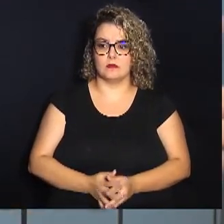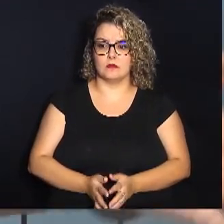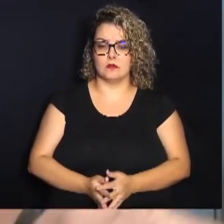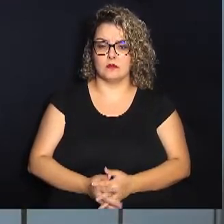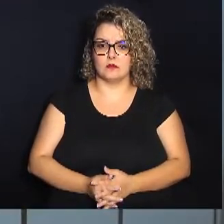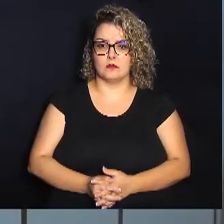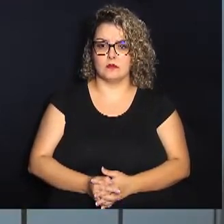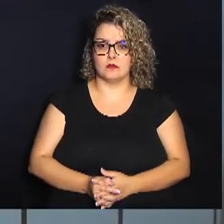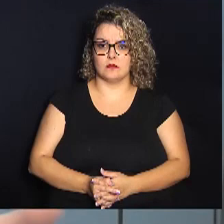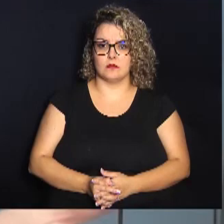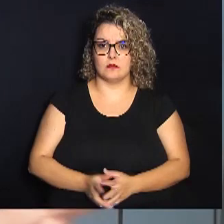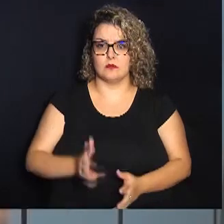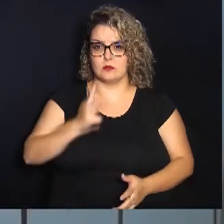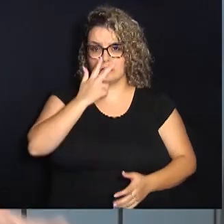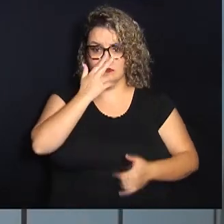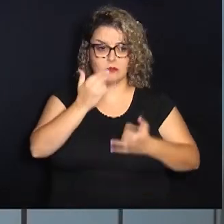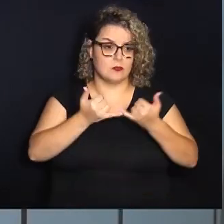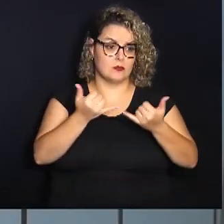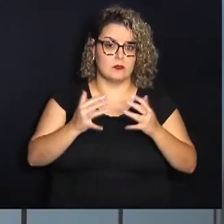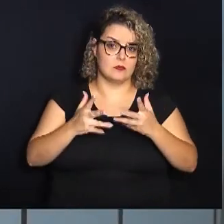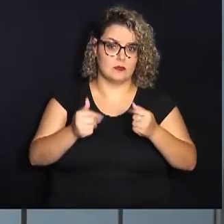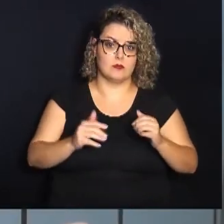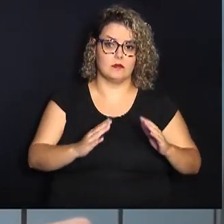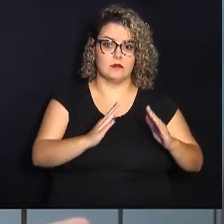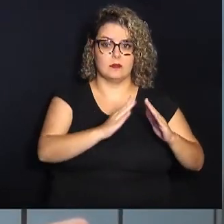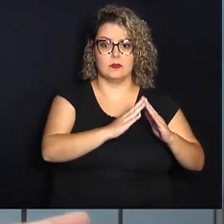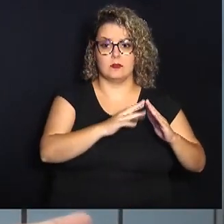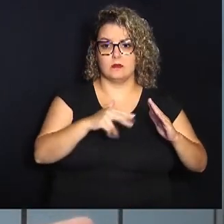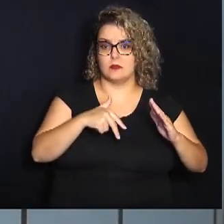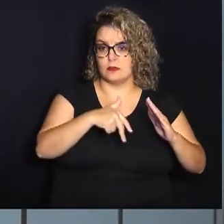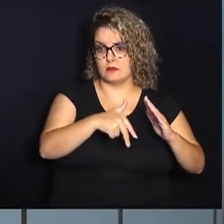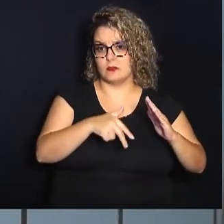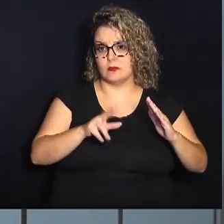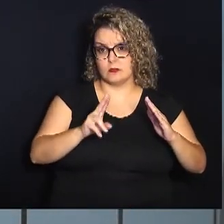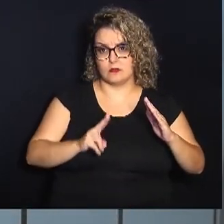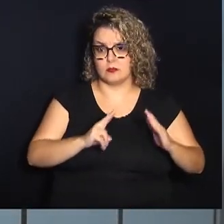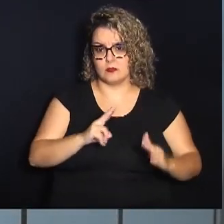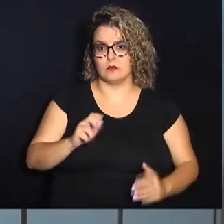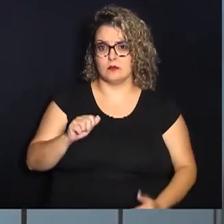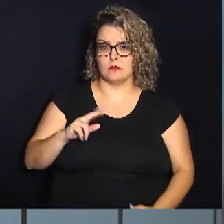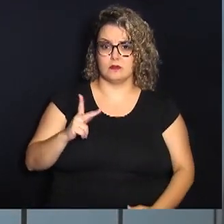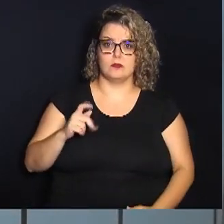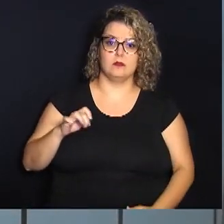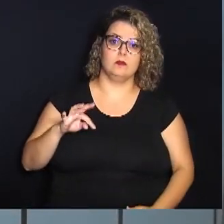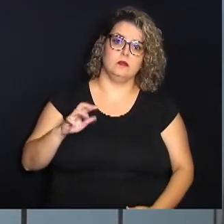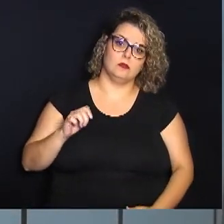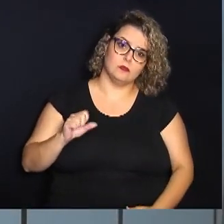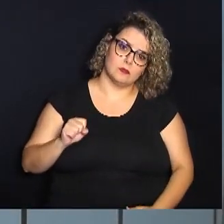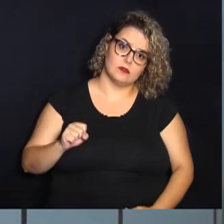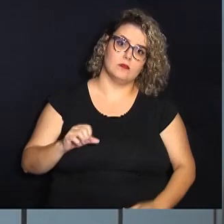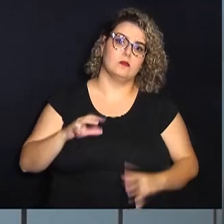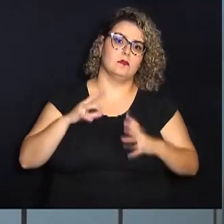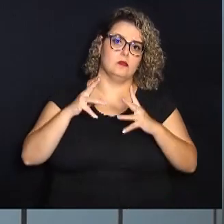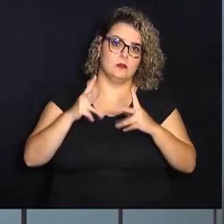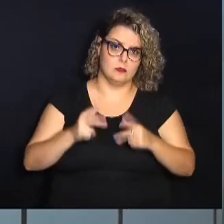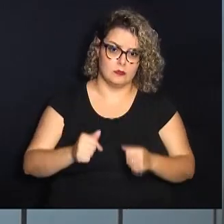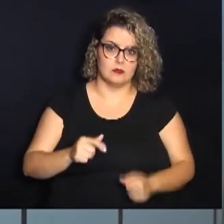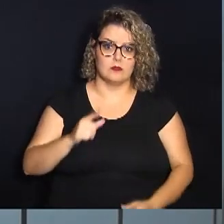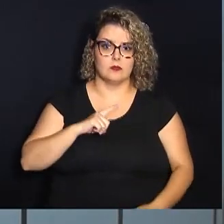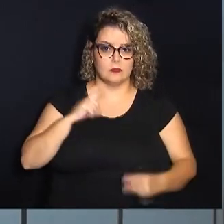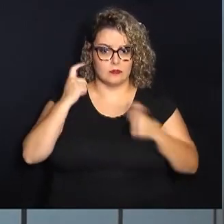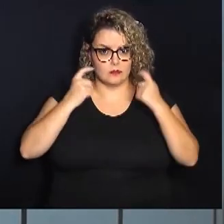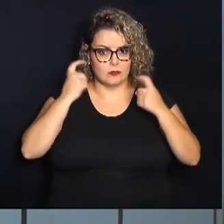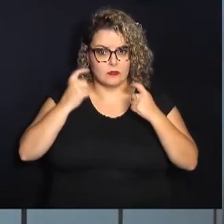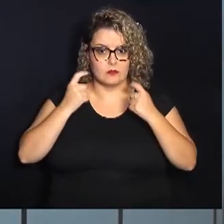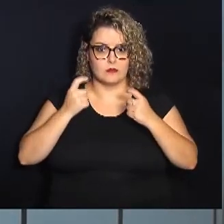nós estávamos brincando, né? Porque todas as casas que nós entramos na Vila Padre Anchieta, todas as casas tinham a preocupação, tinha lá os